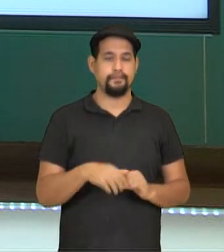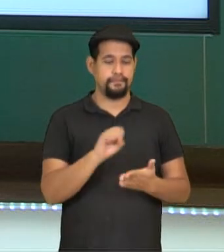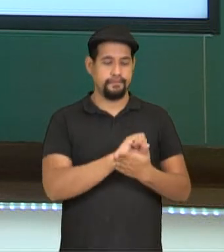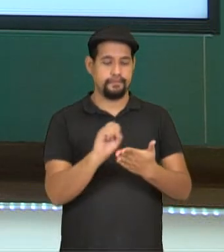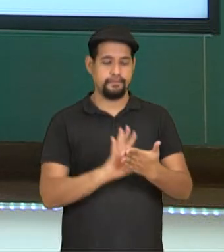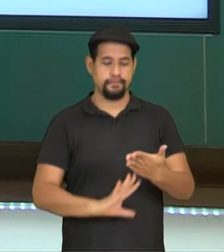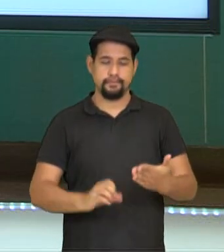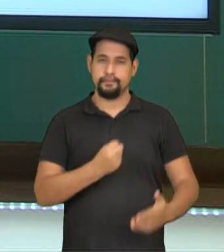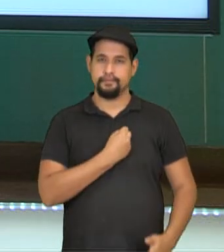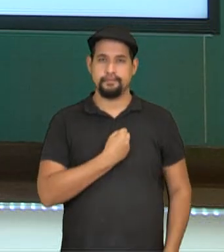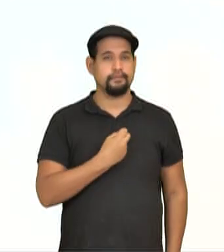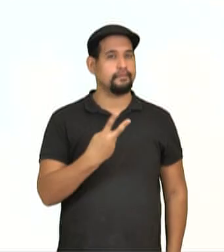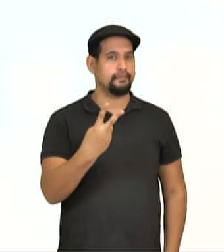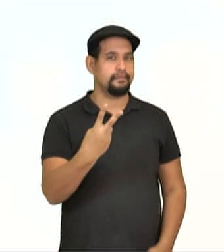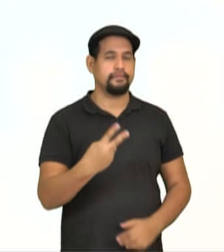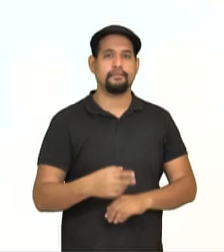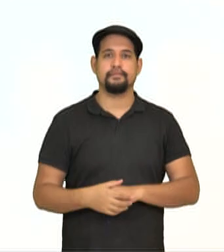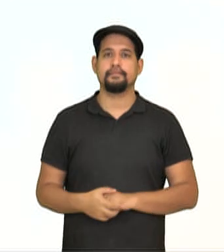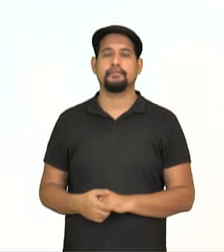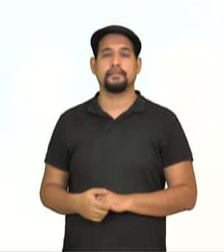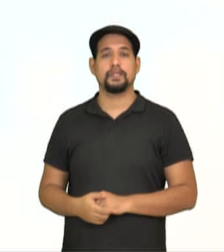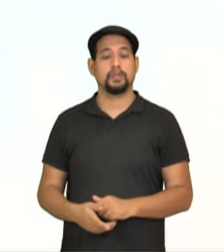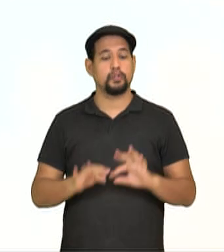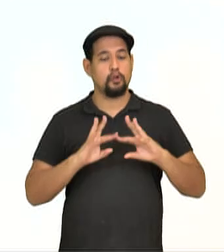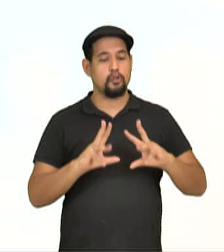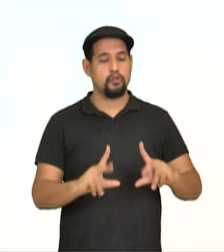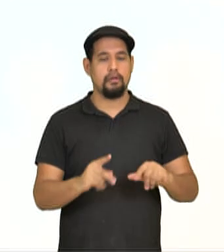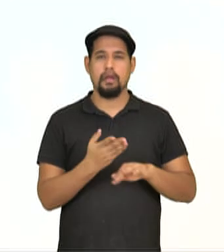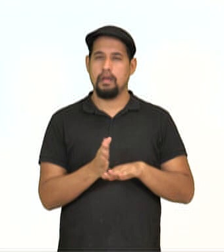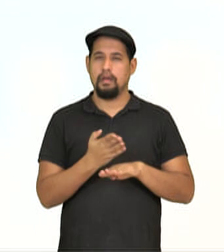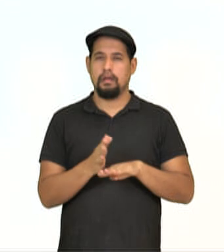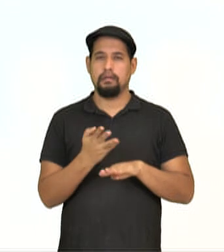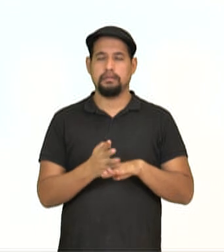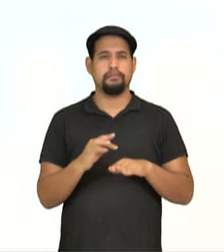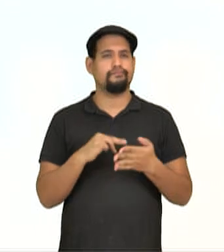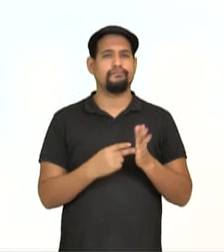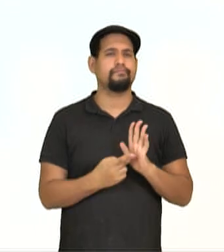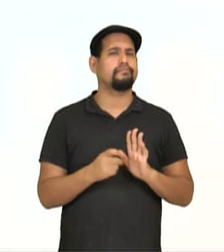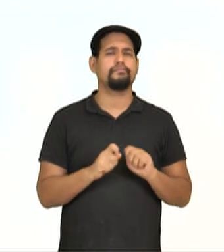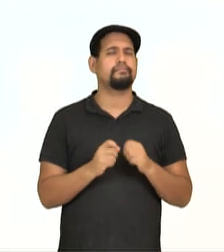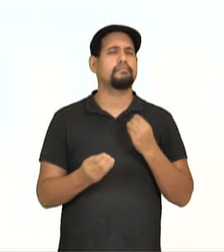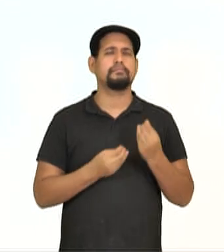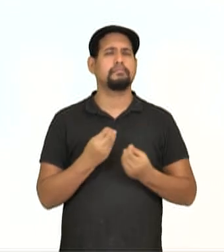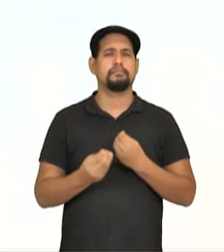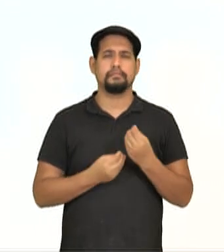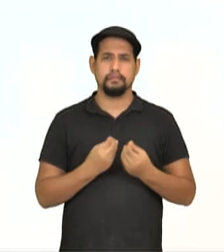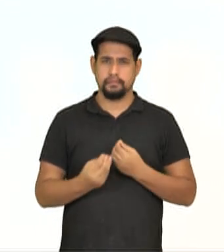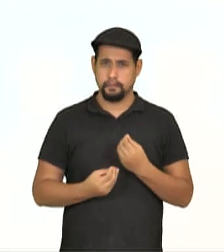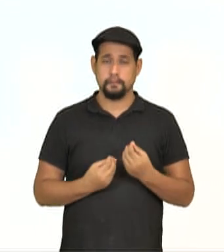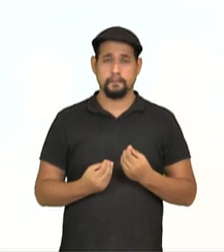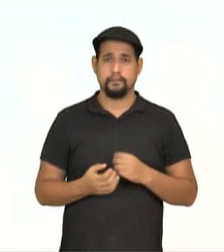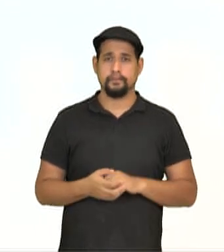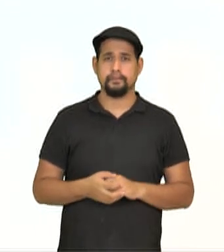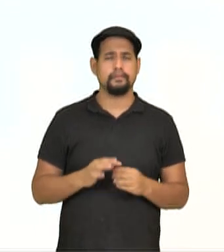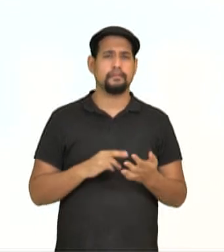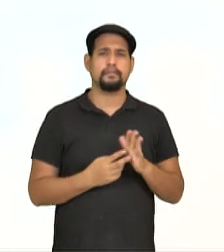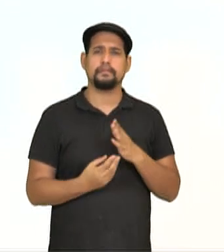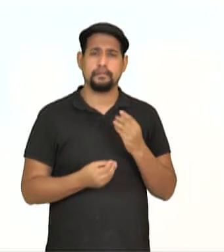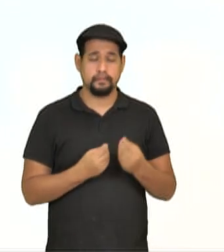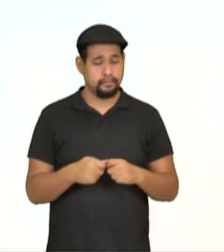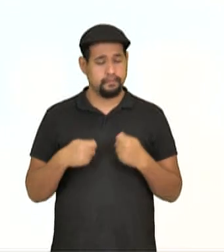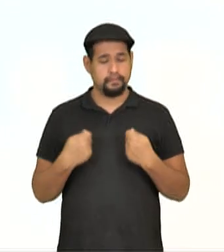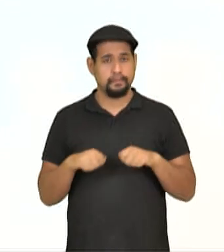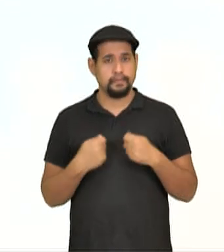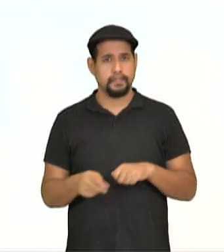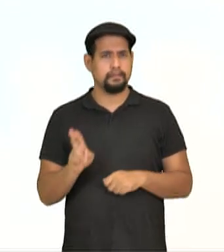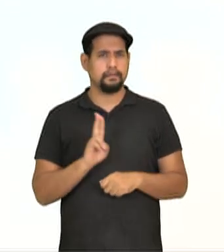Segunda atividade nossa, então. Toda prática corporal de aventura em toda prática corporal de aventura, se faz necessário